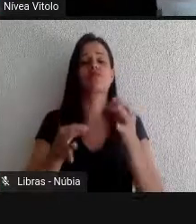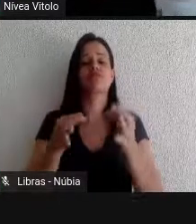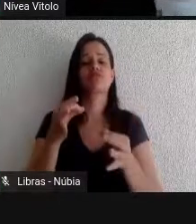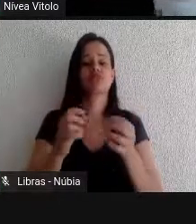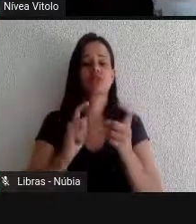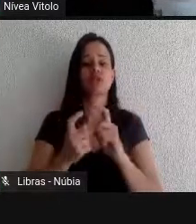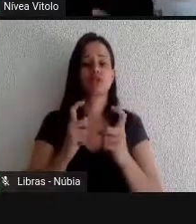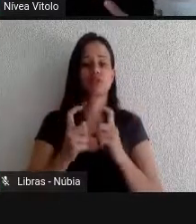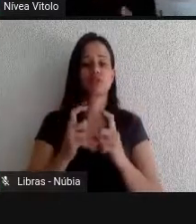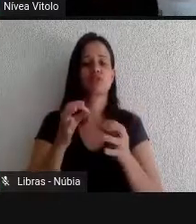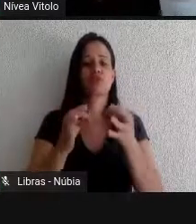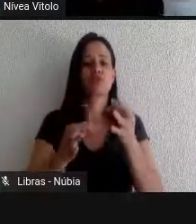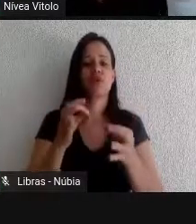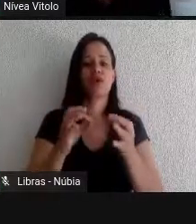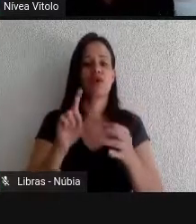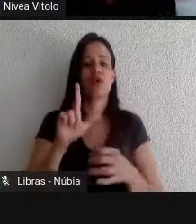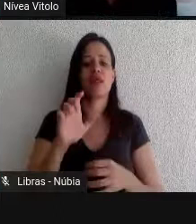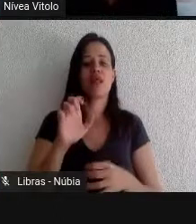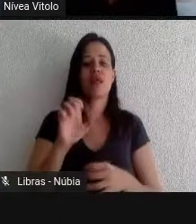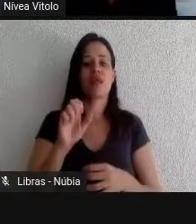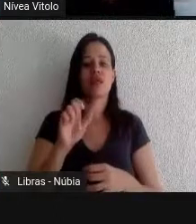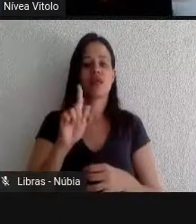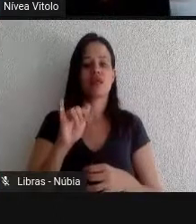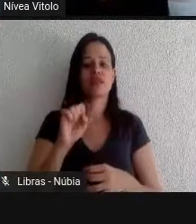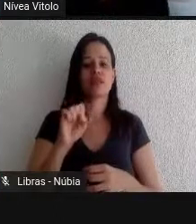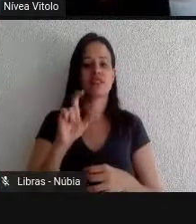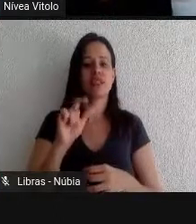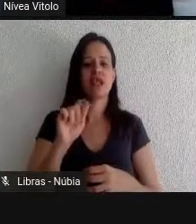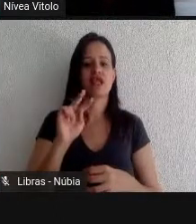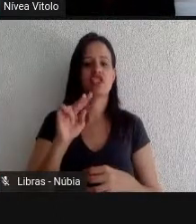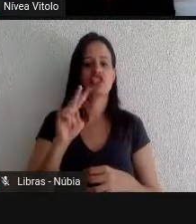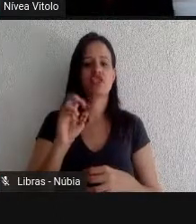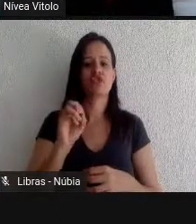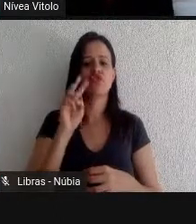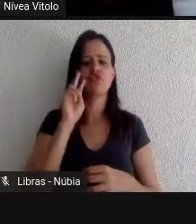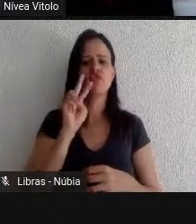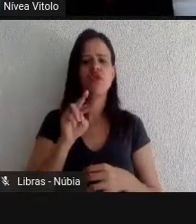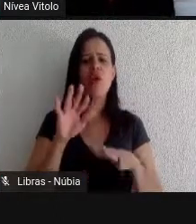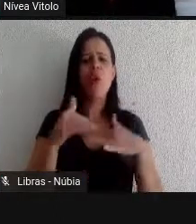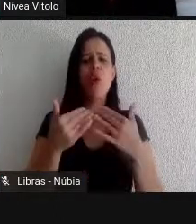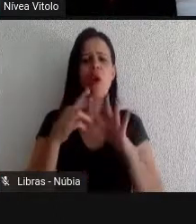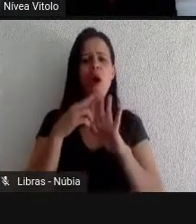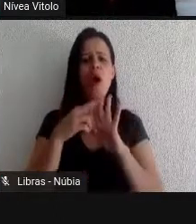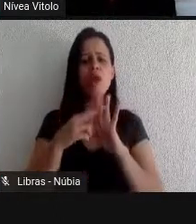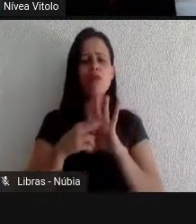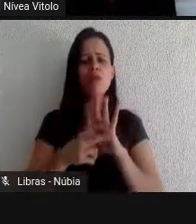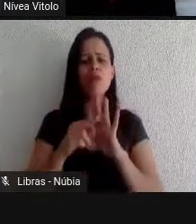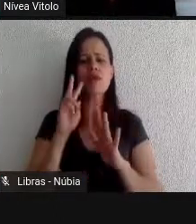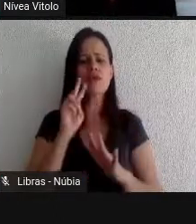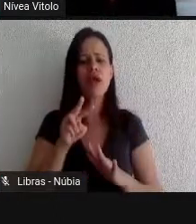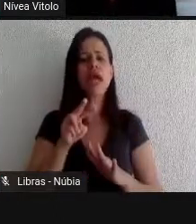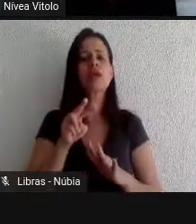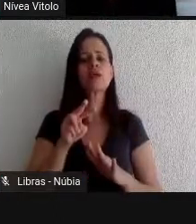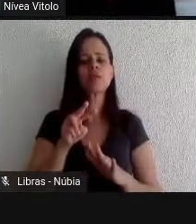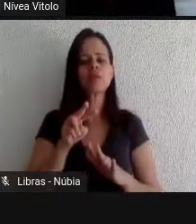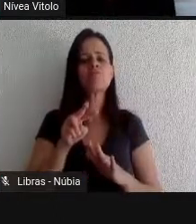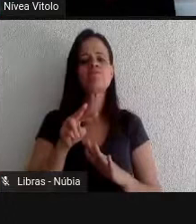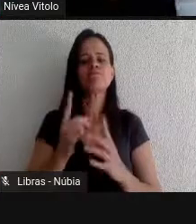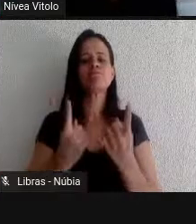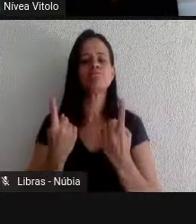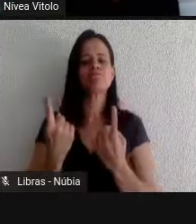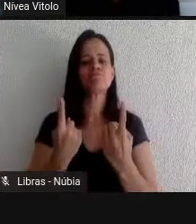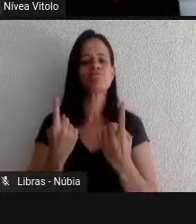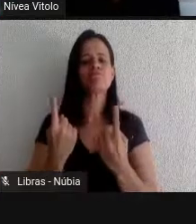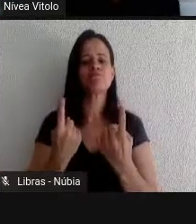de discricionariedade, ou seja, o nível de regulamentação, a gente verifica que, nos 2 mandatos,